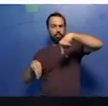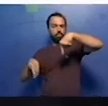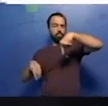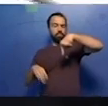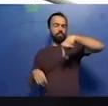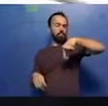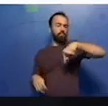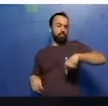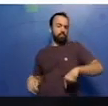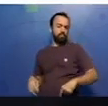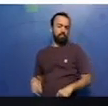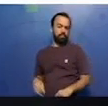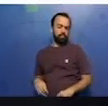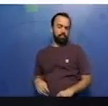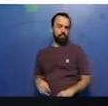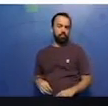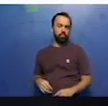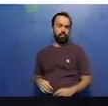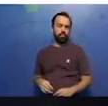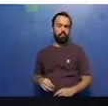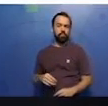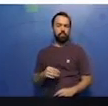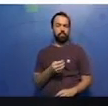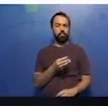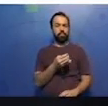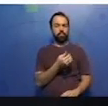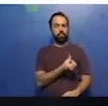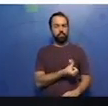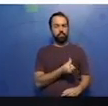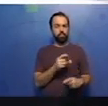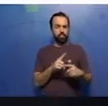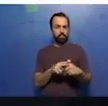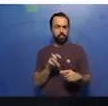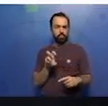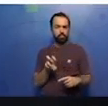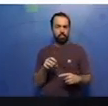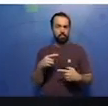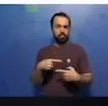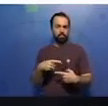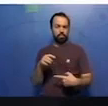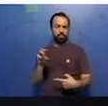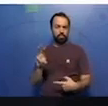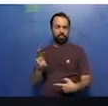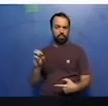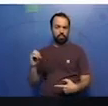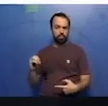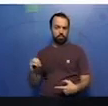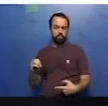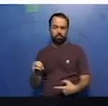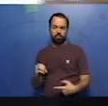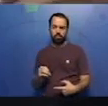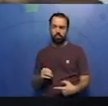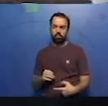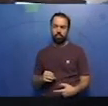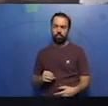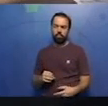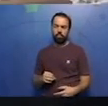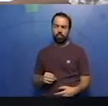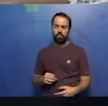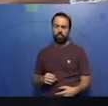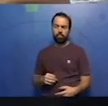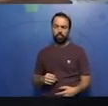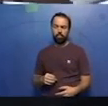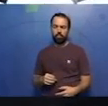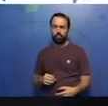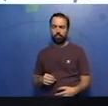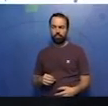mesmo. Pois 6 vezes 5 é igual a 30. Mas tem outra maneira também, olha. Quando o